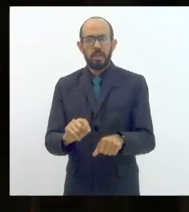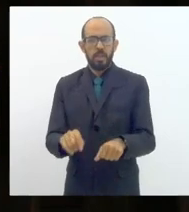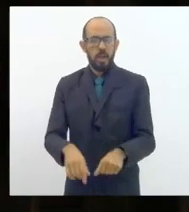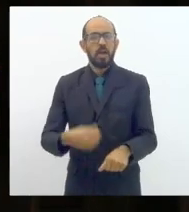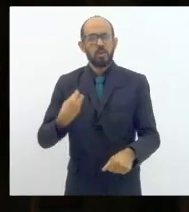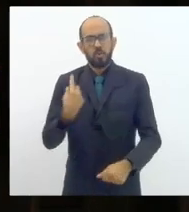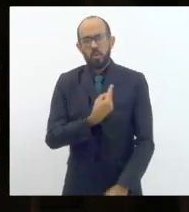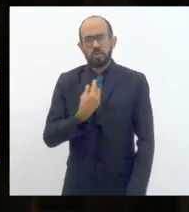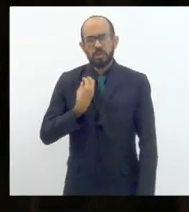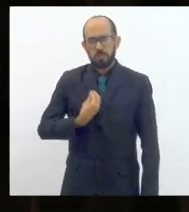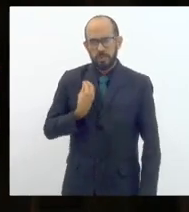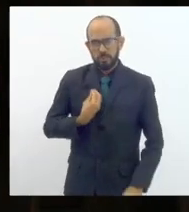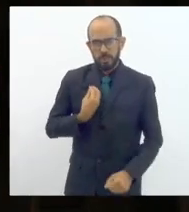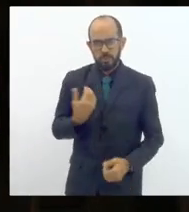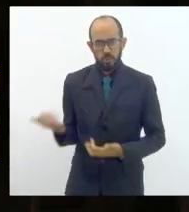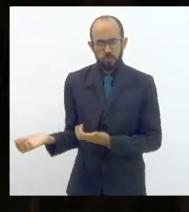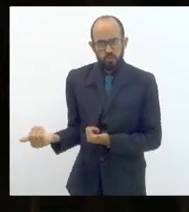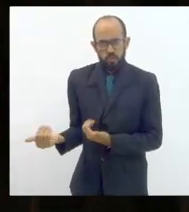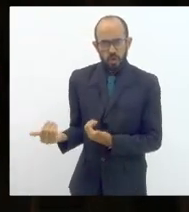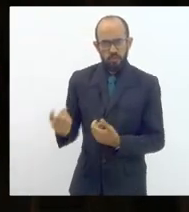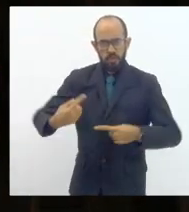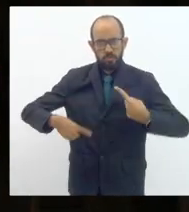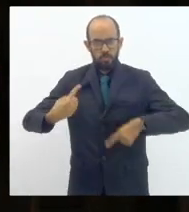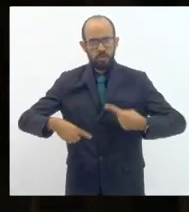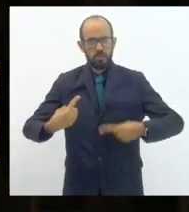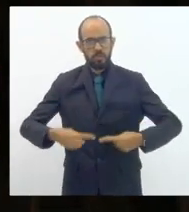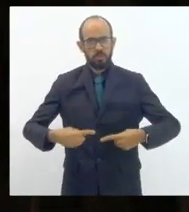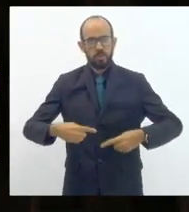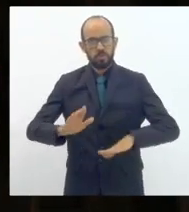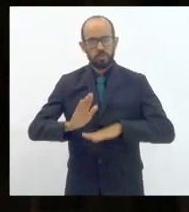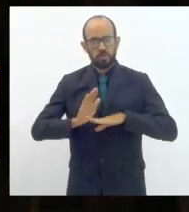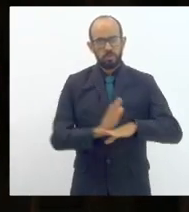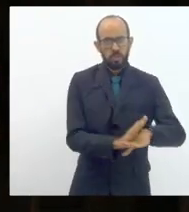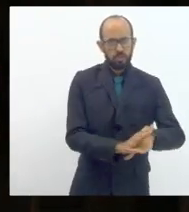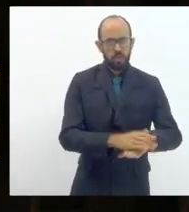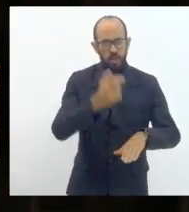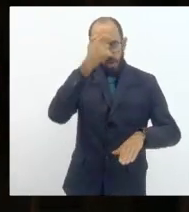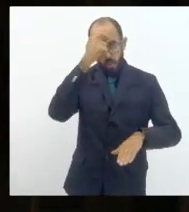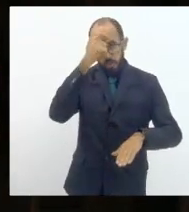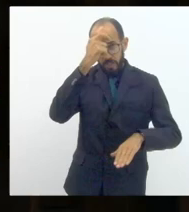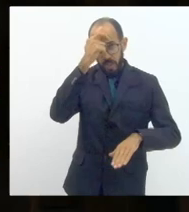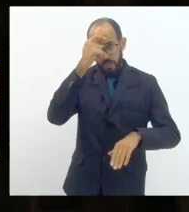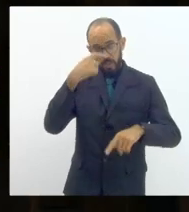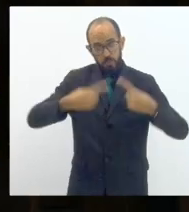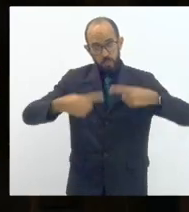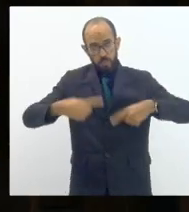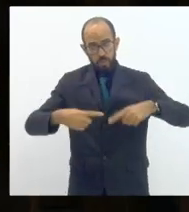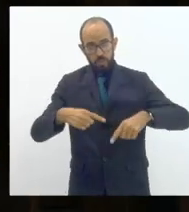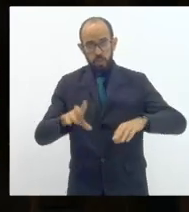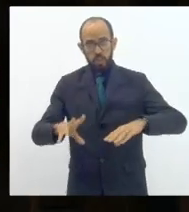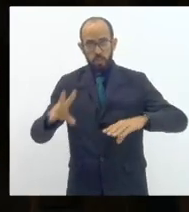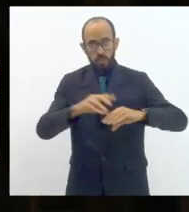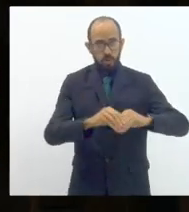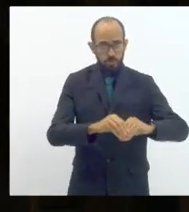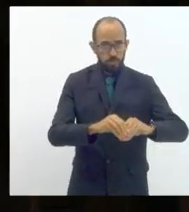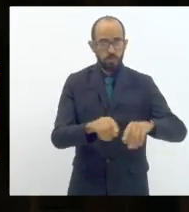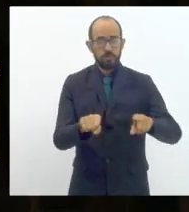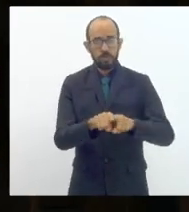nossa participação como jovens na política, pois nos ajudará na formação da consciência política, contribuindo também para